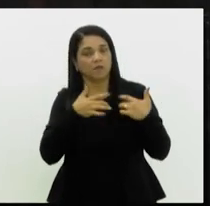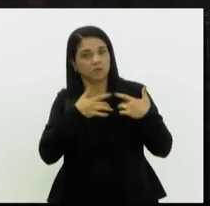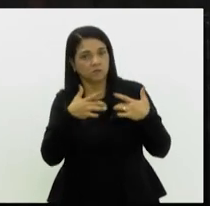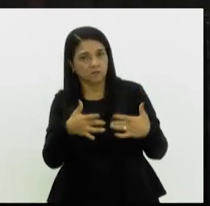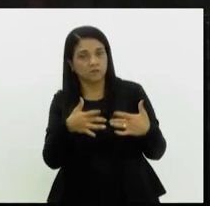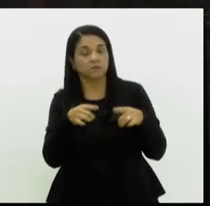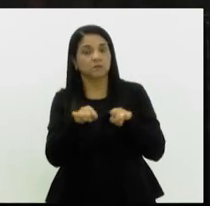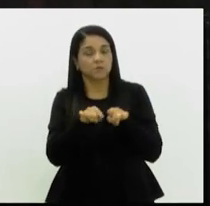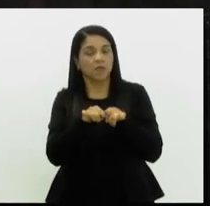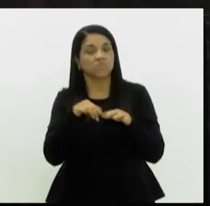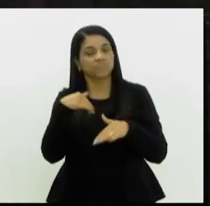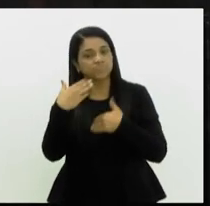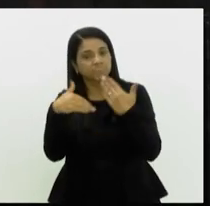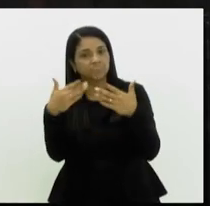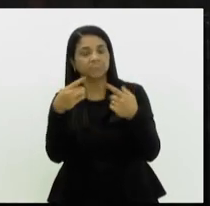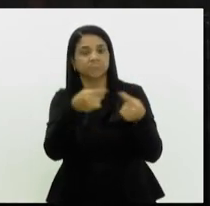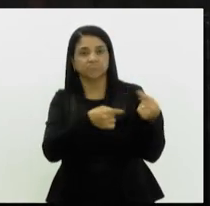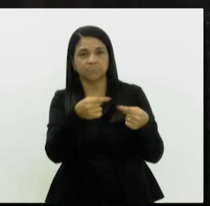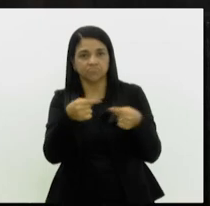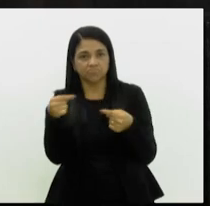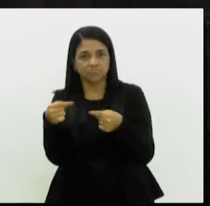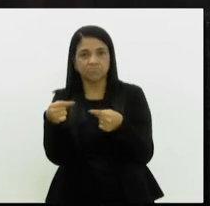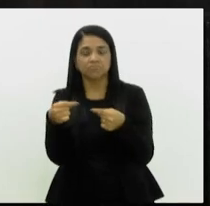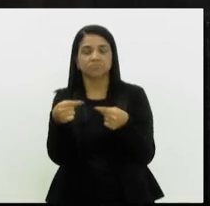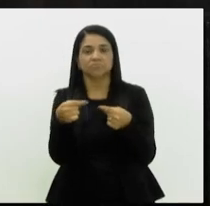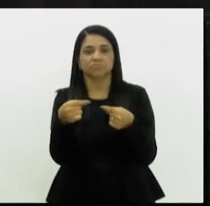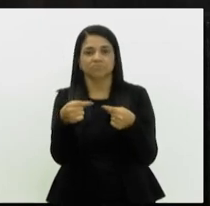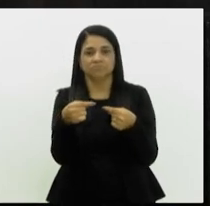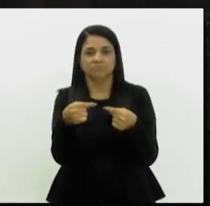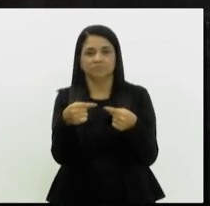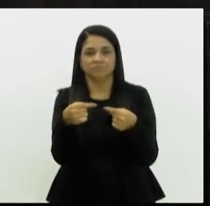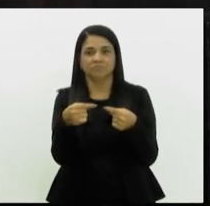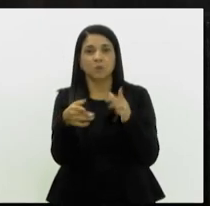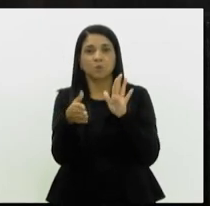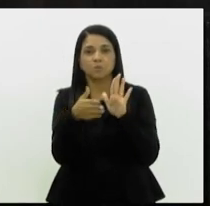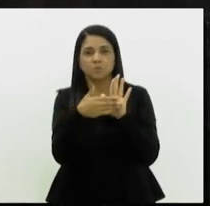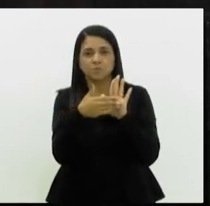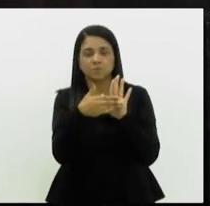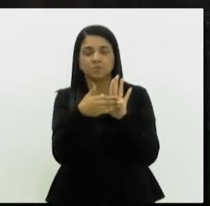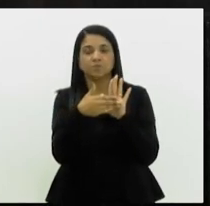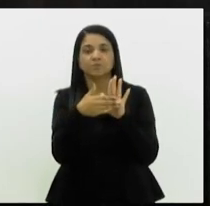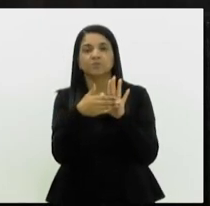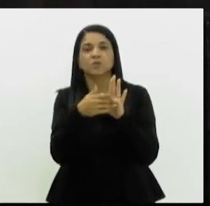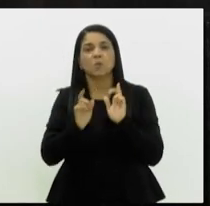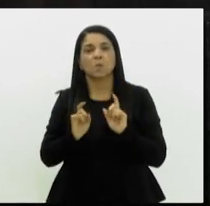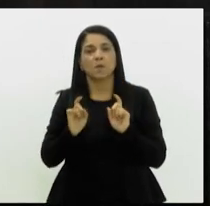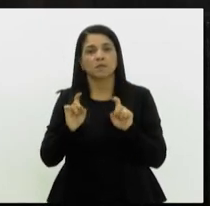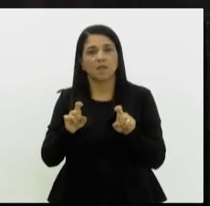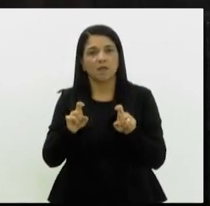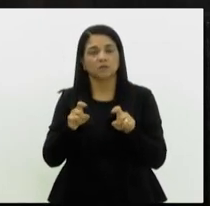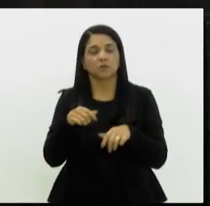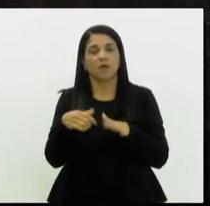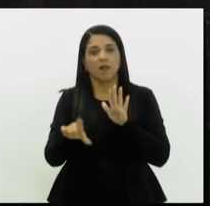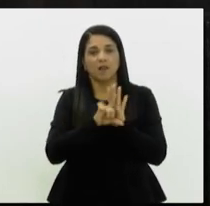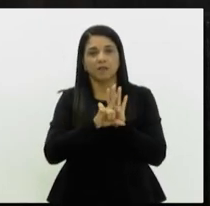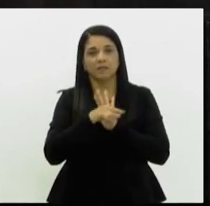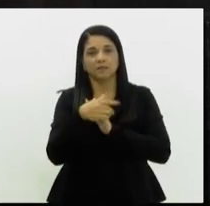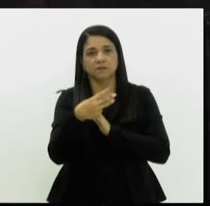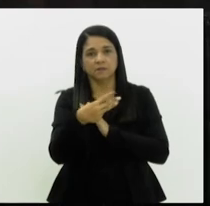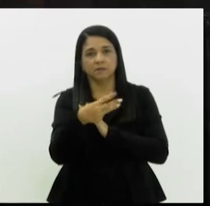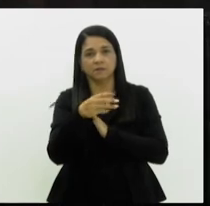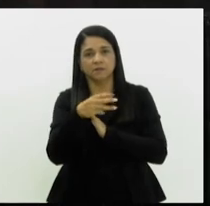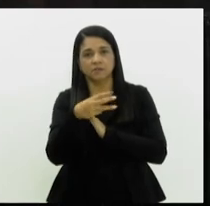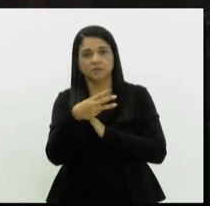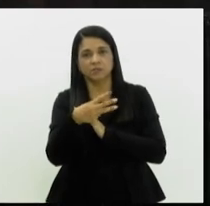queremos avançar para debater também, né, nós que propusemos, o meu mandato que propôs a Lei 3.000, o projeto de Lei